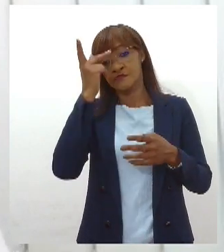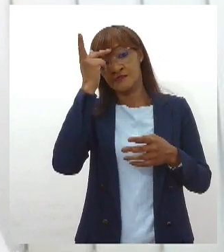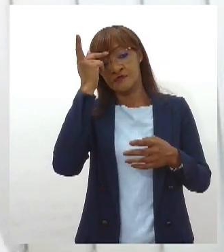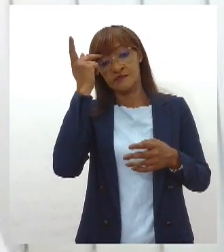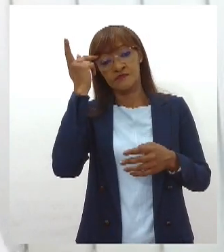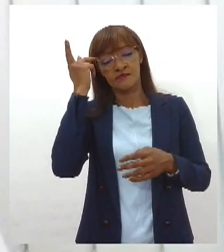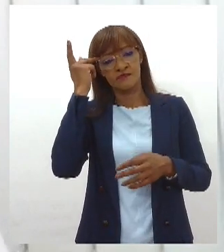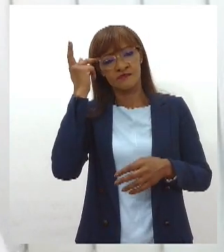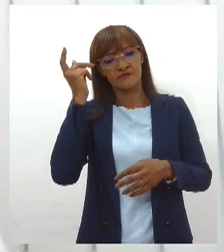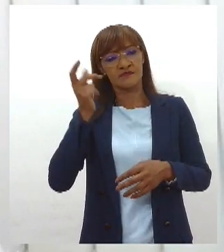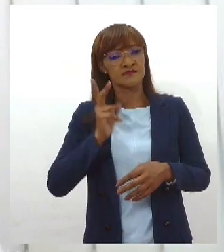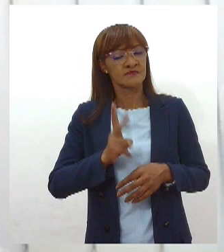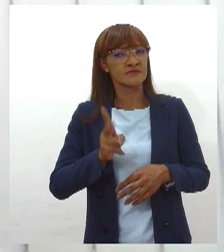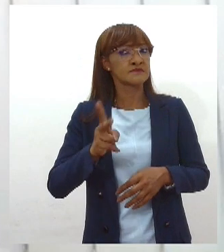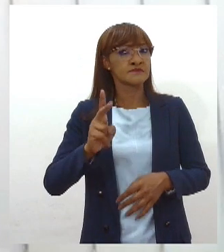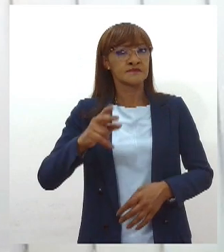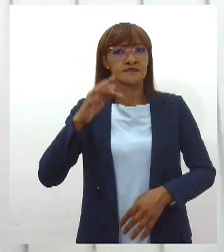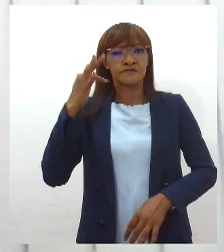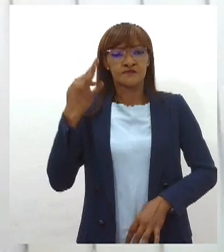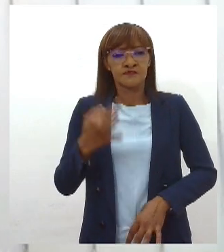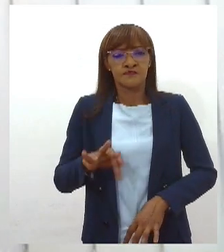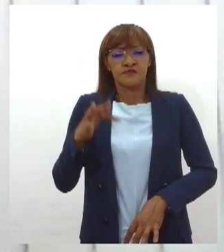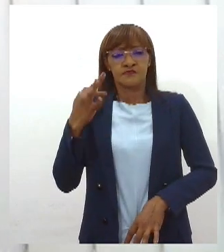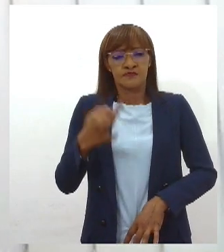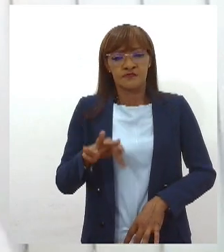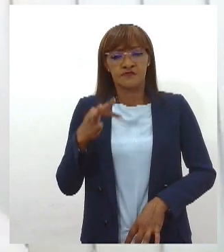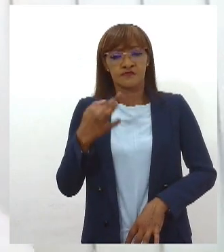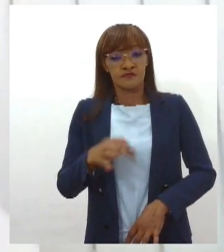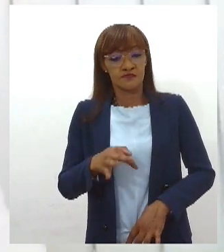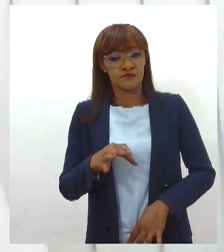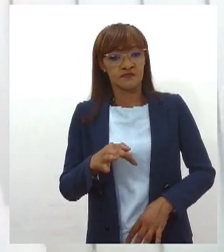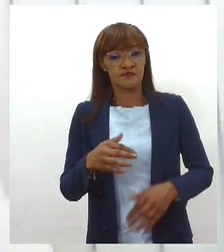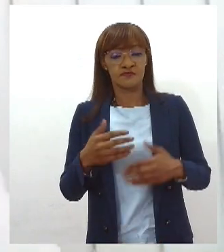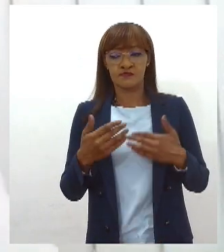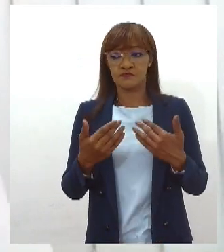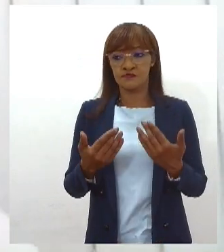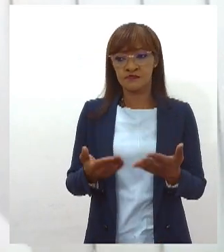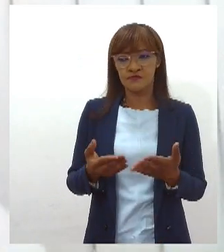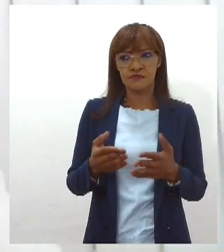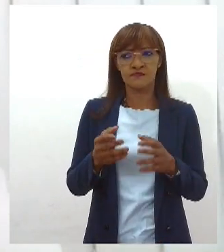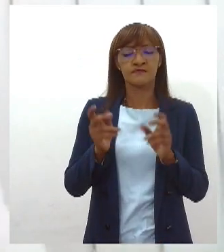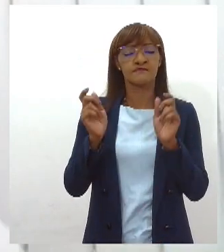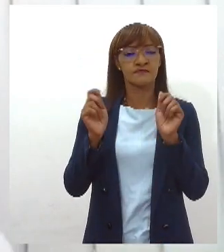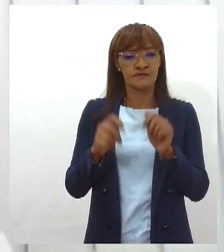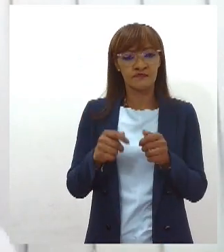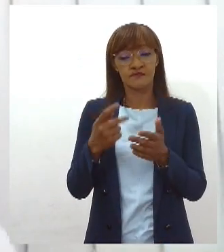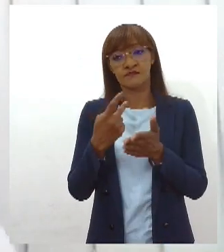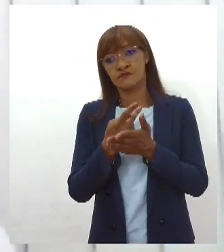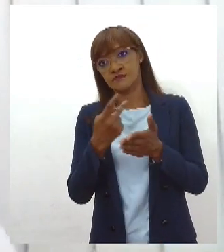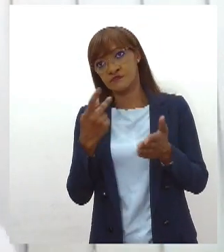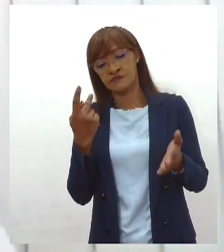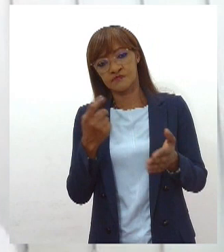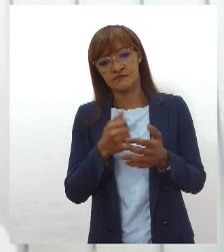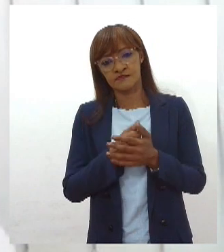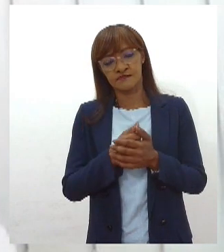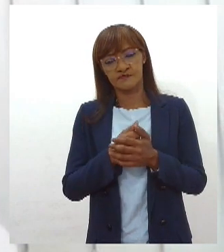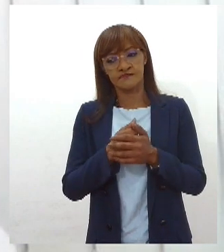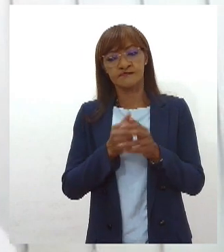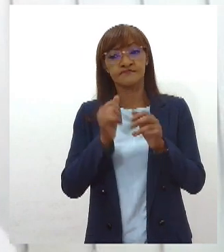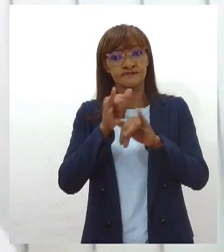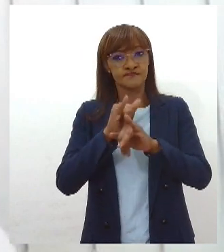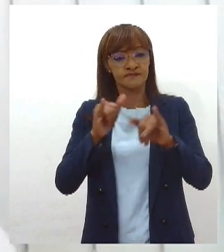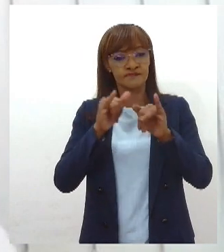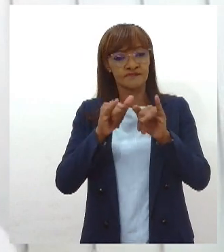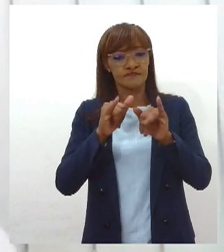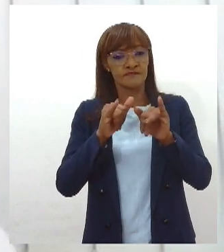abdominal frequente, sem nenhuma outra causa. Então, são esses sinais que podem atentar, podem alertar para o indivíduo que ele está